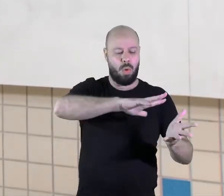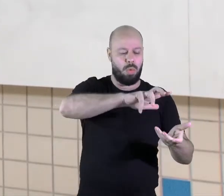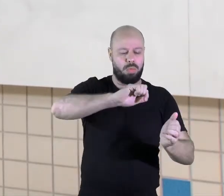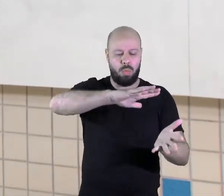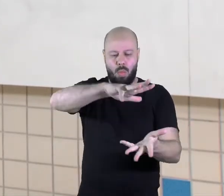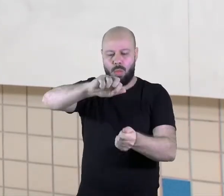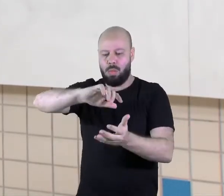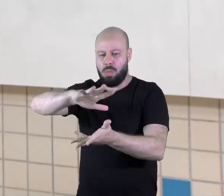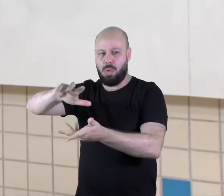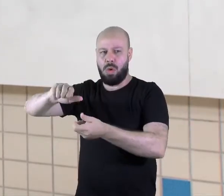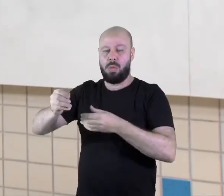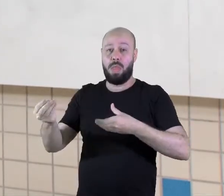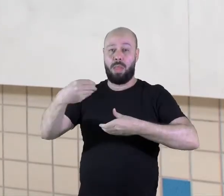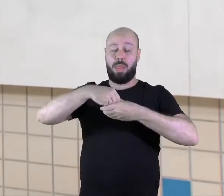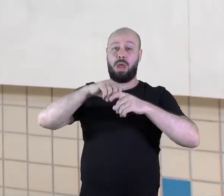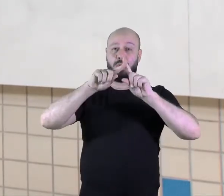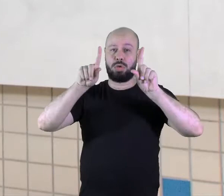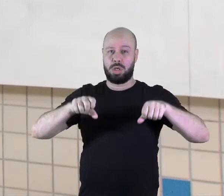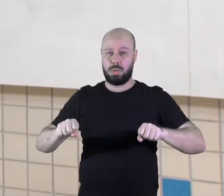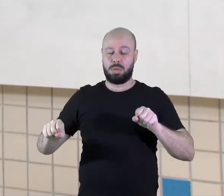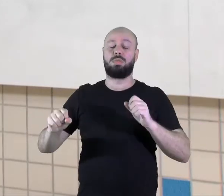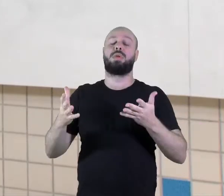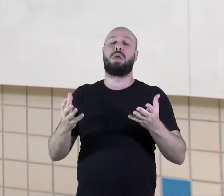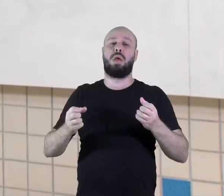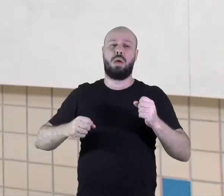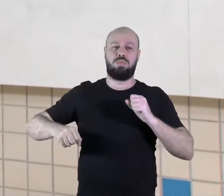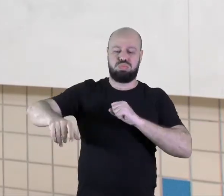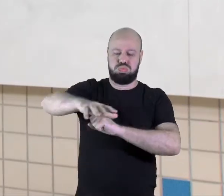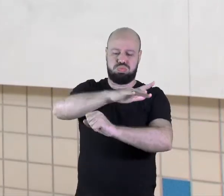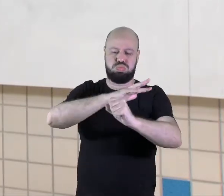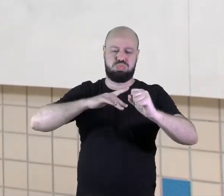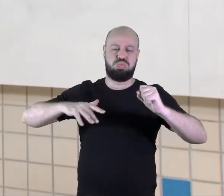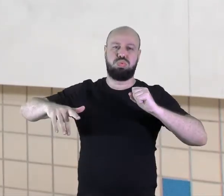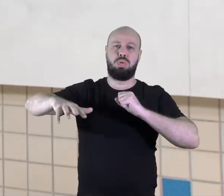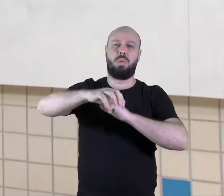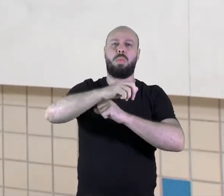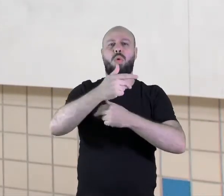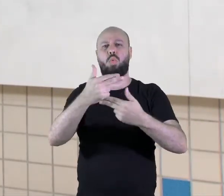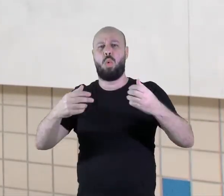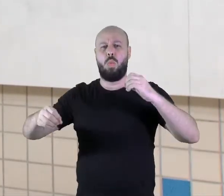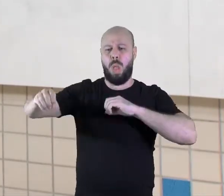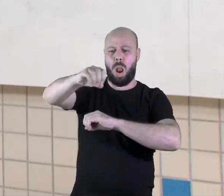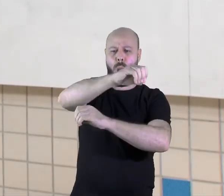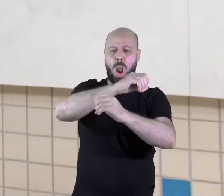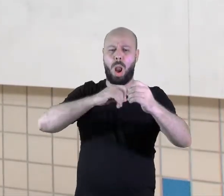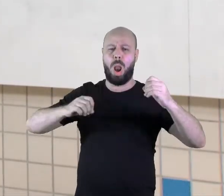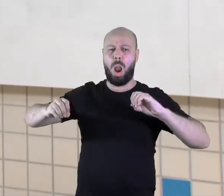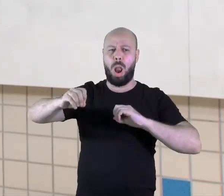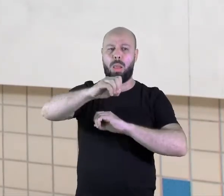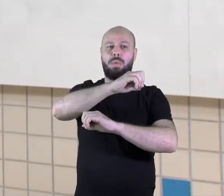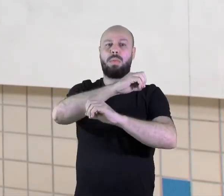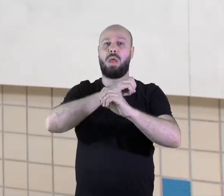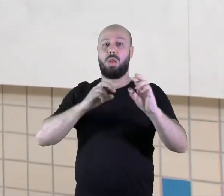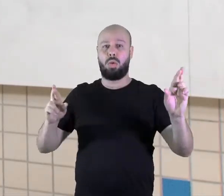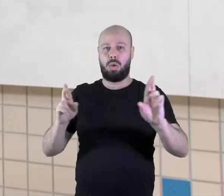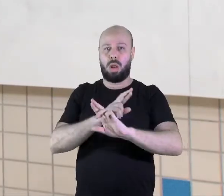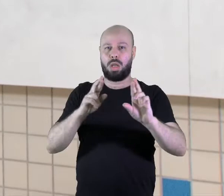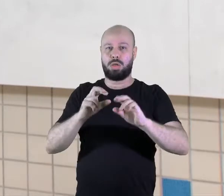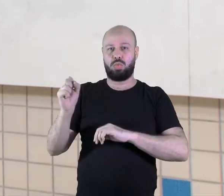sistema solar e outros corpos que também giram em função do Sol aí,